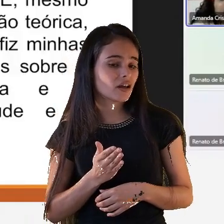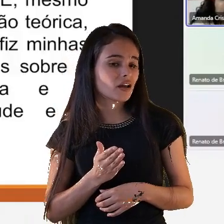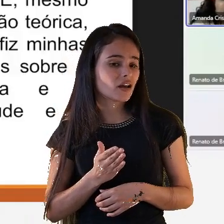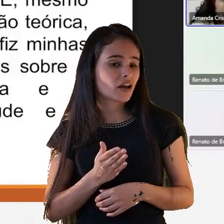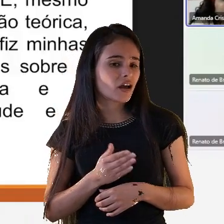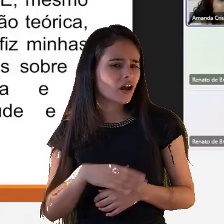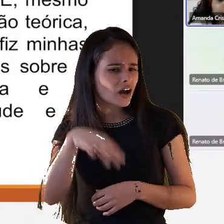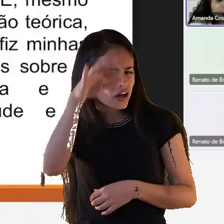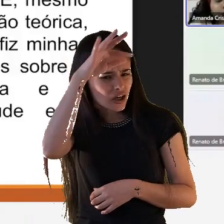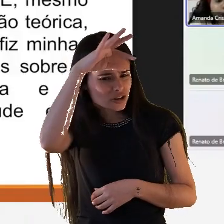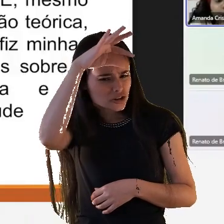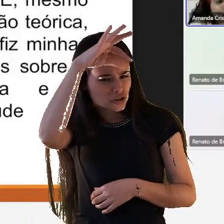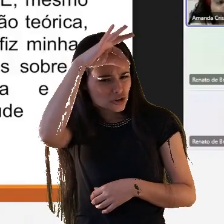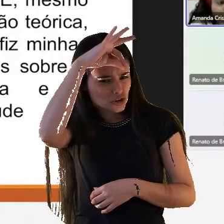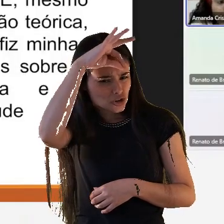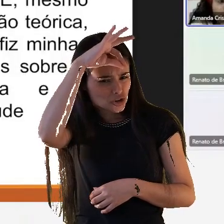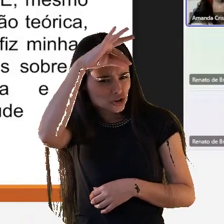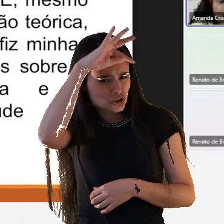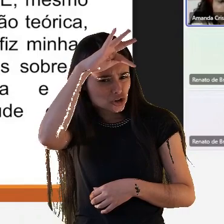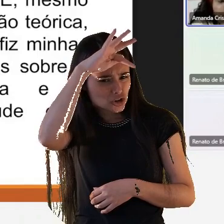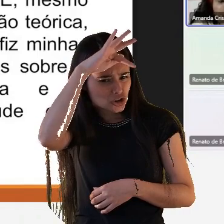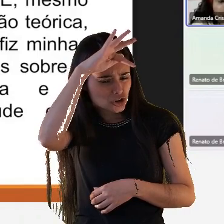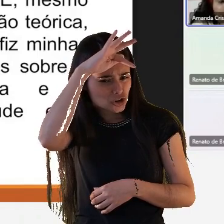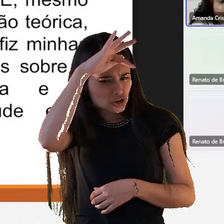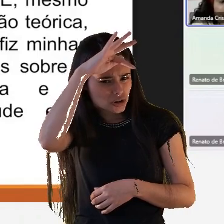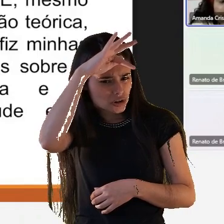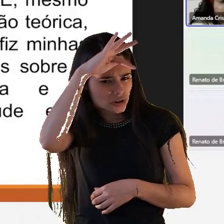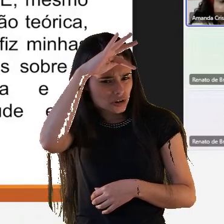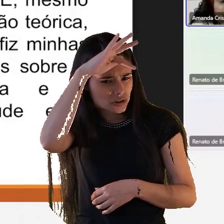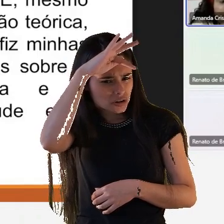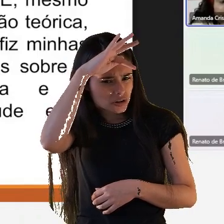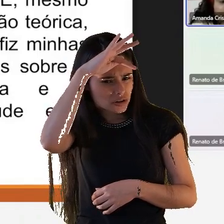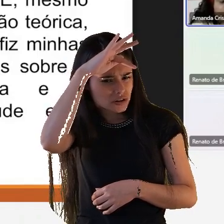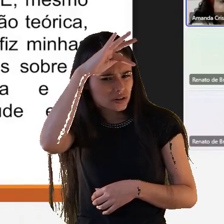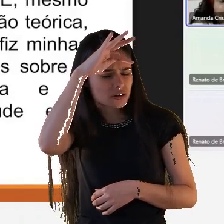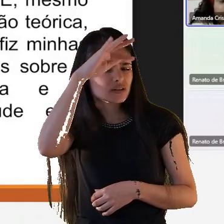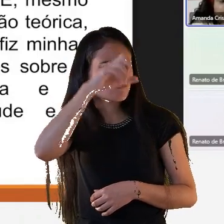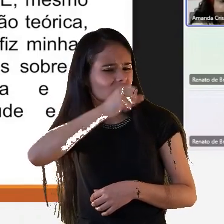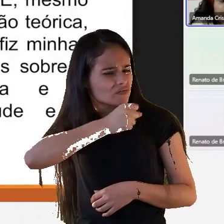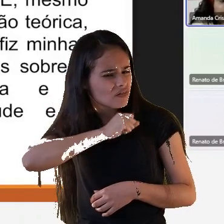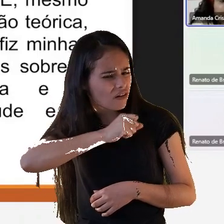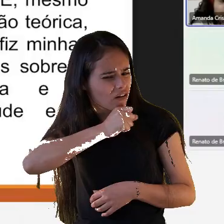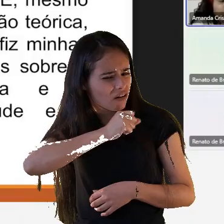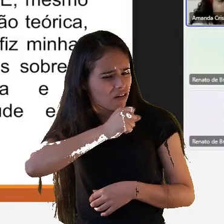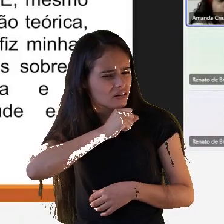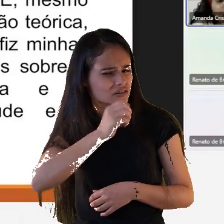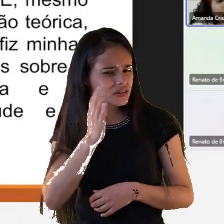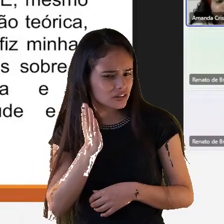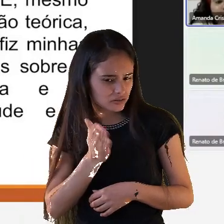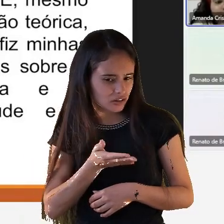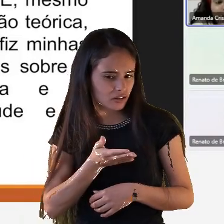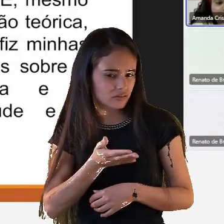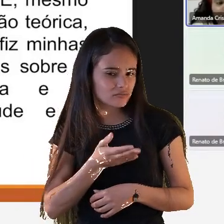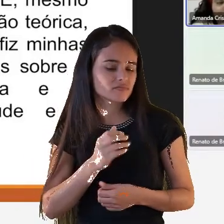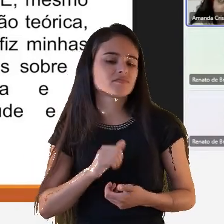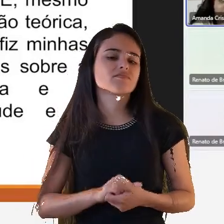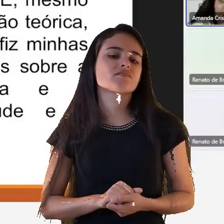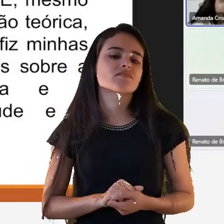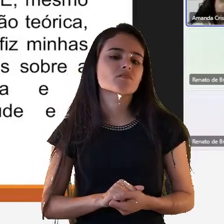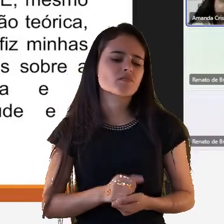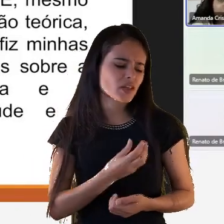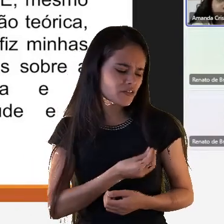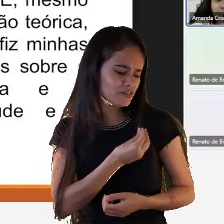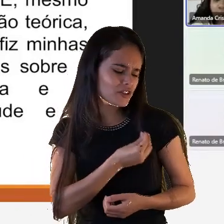né? Todas idosas, assim, então é uma família que vive bastante, né?